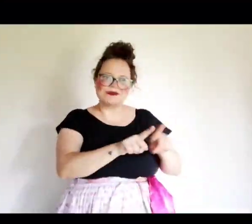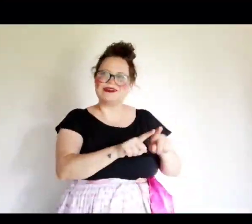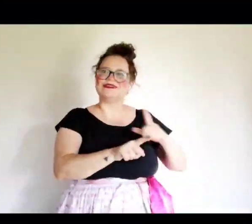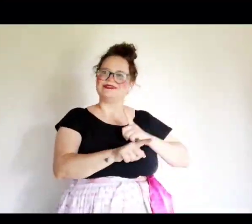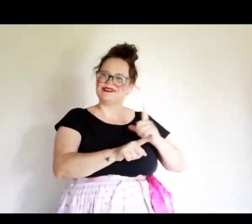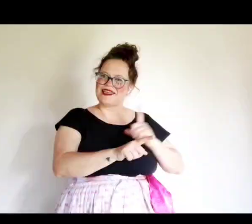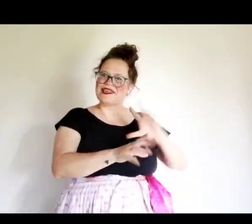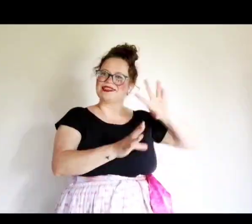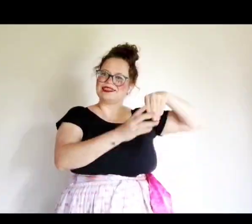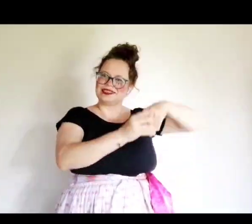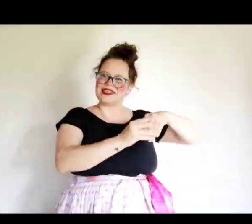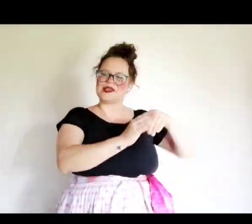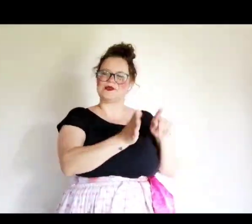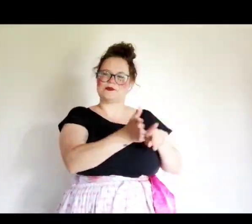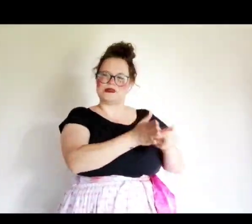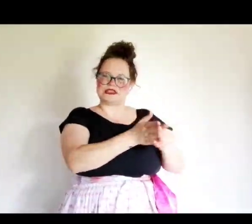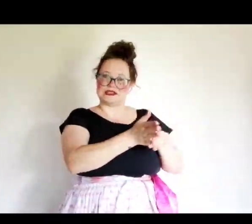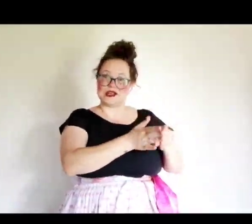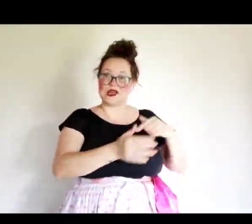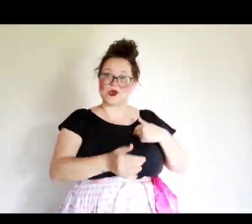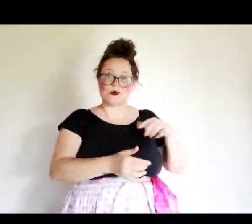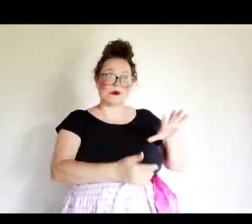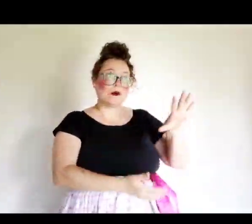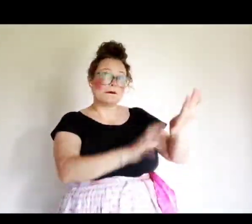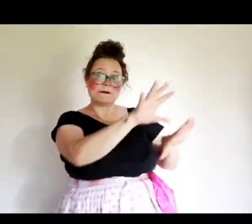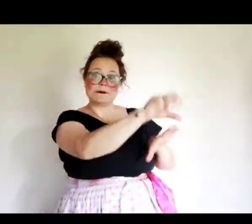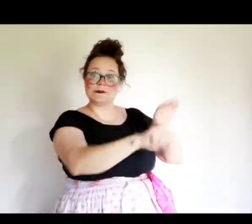Passou por isso. Eu peguei algumas bonecas, deixa eu até pegar aqui.